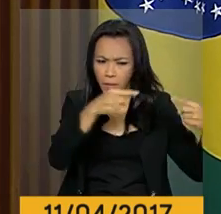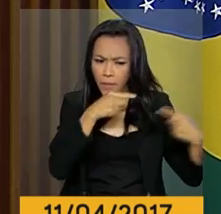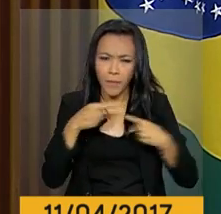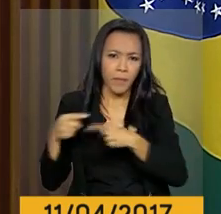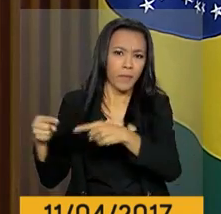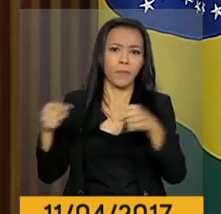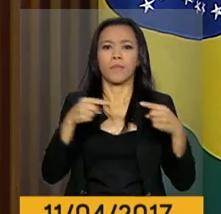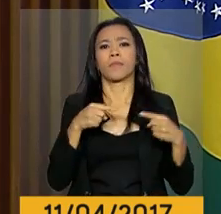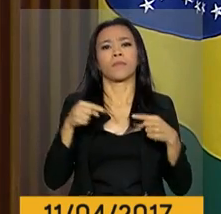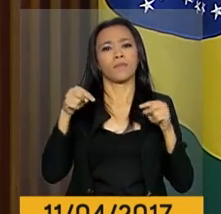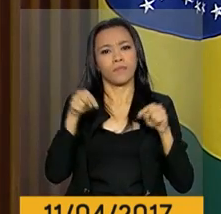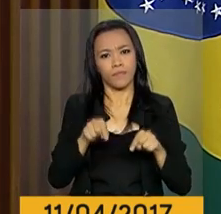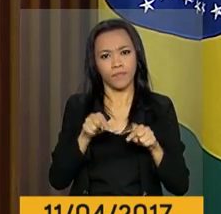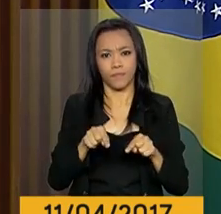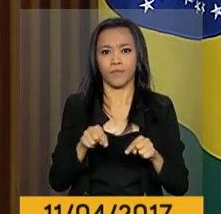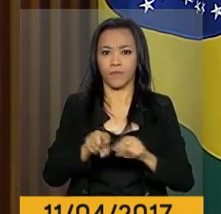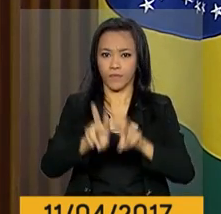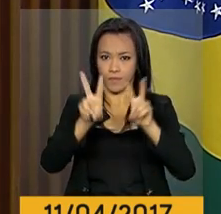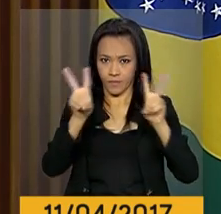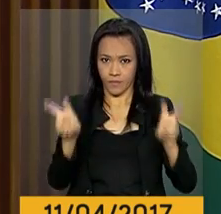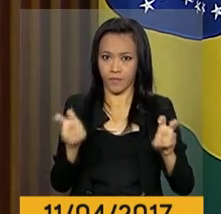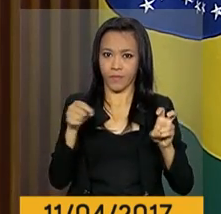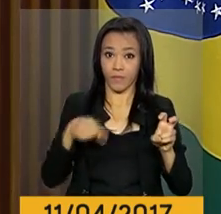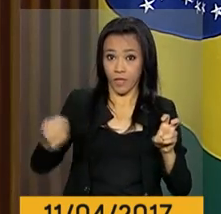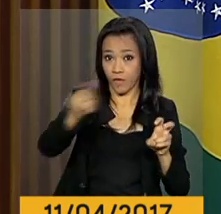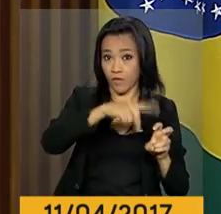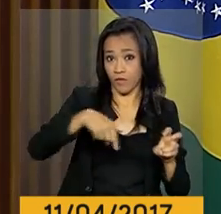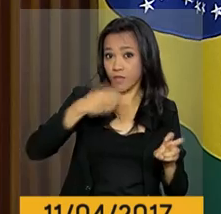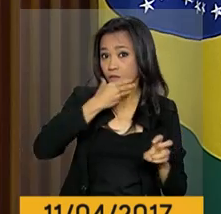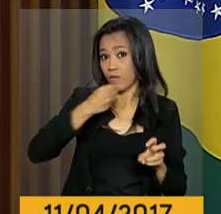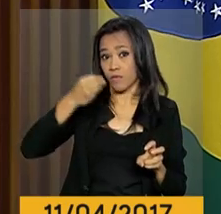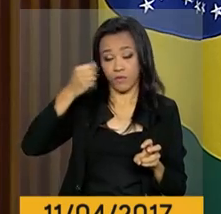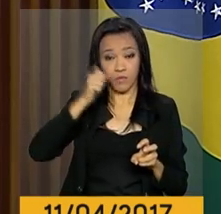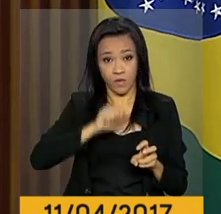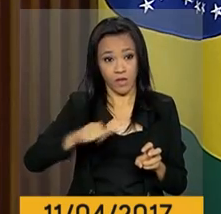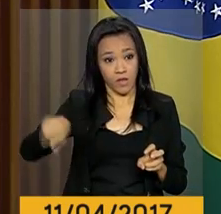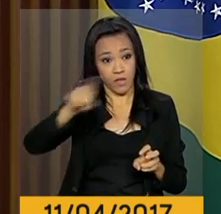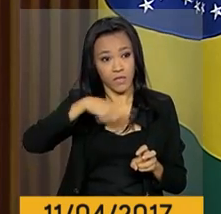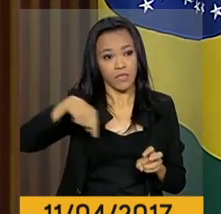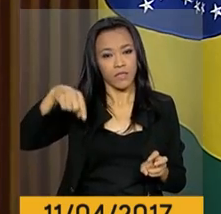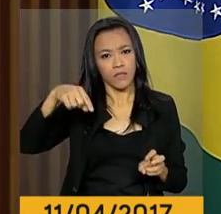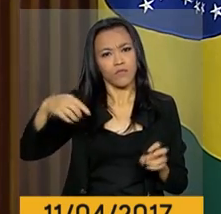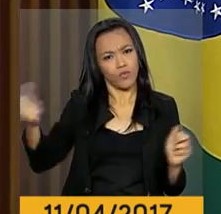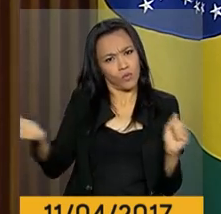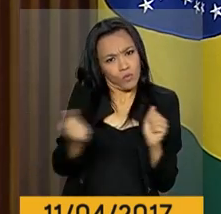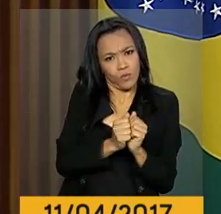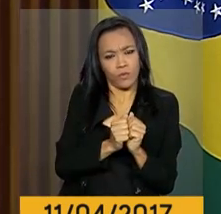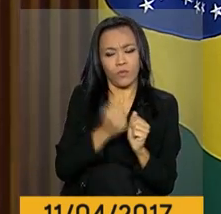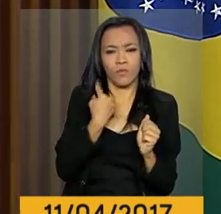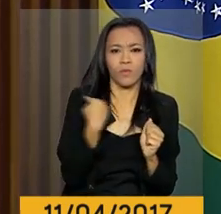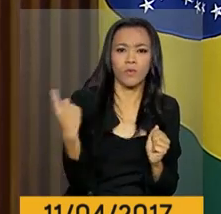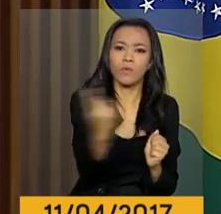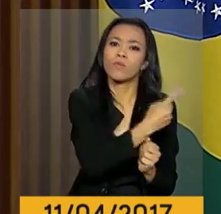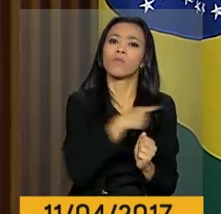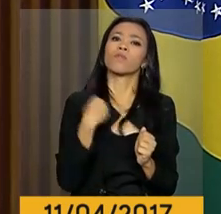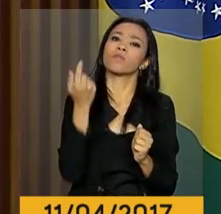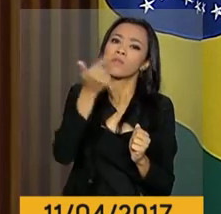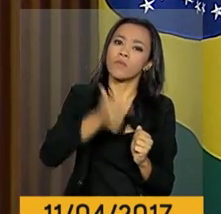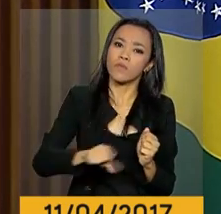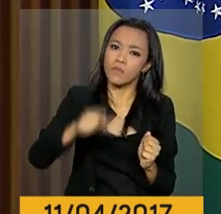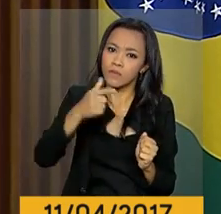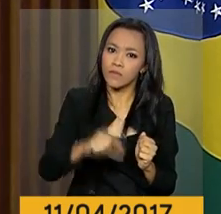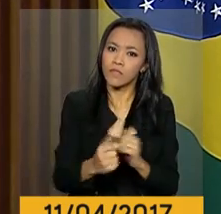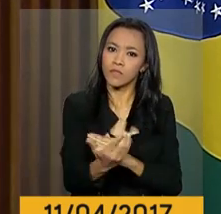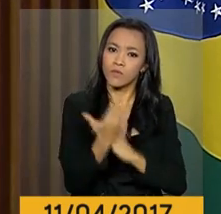convite para que os senhores e as senhoras pudessem estar conosco novamente